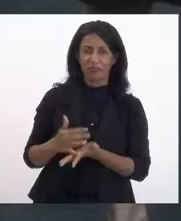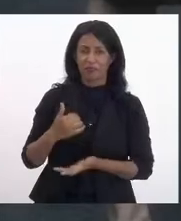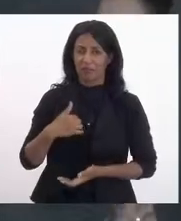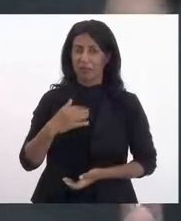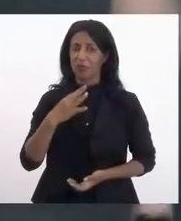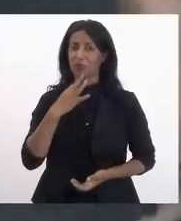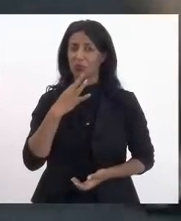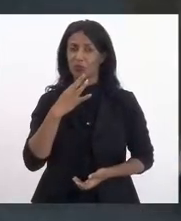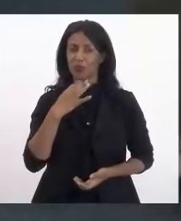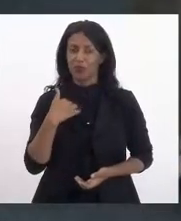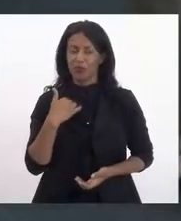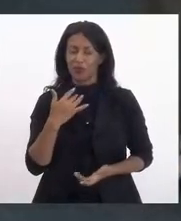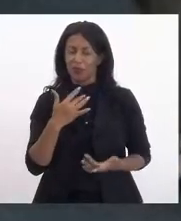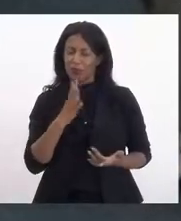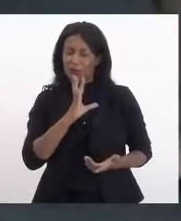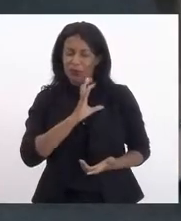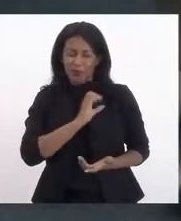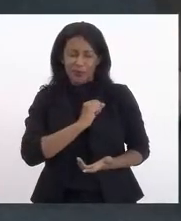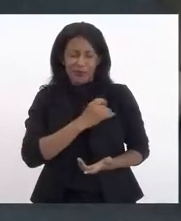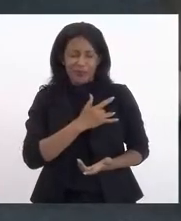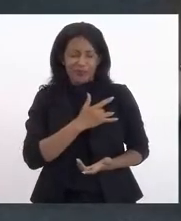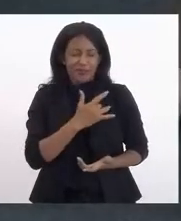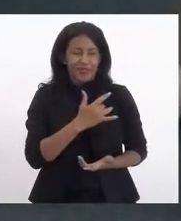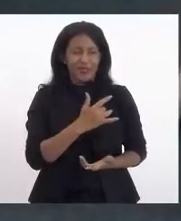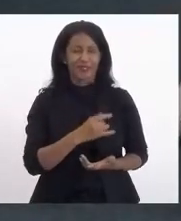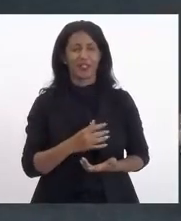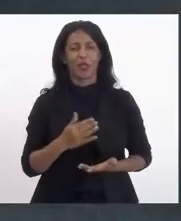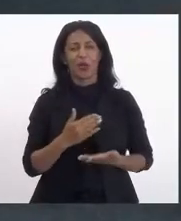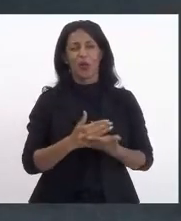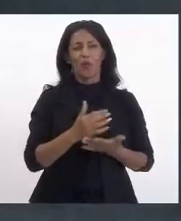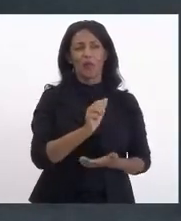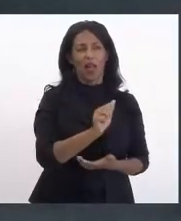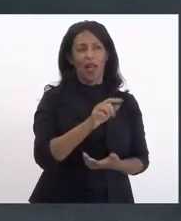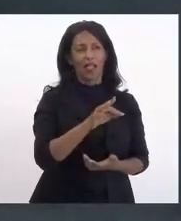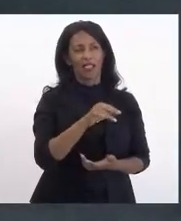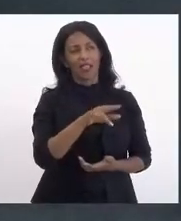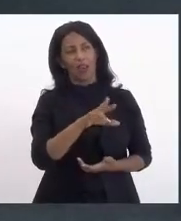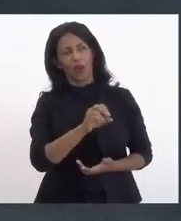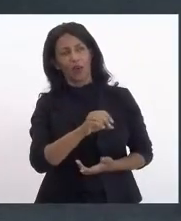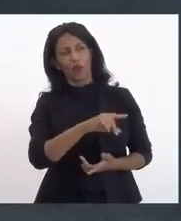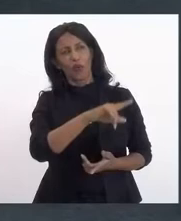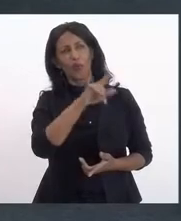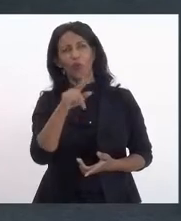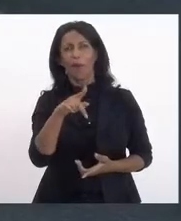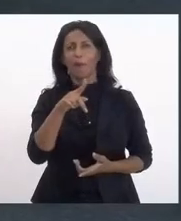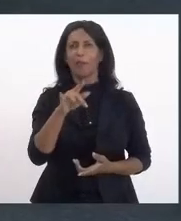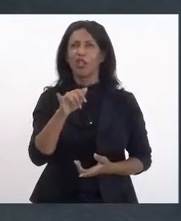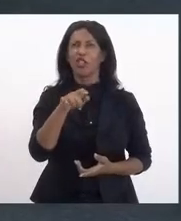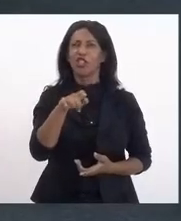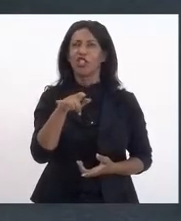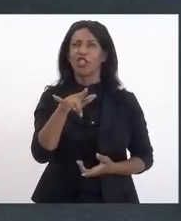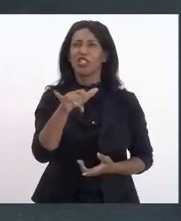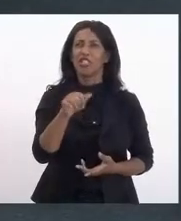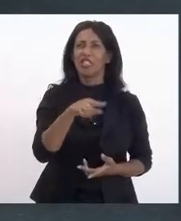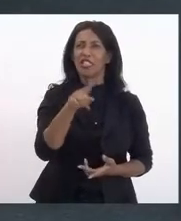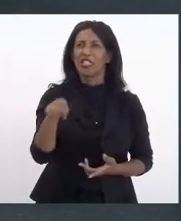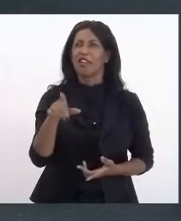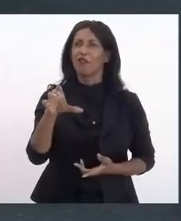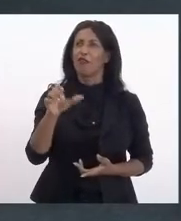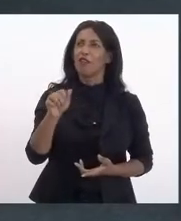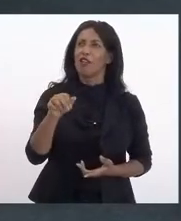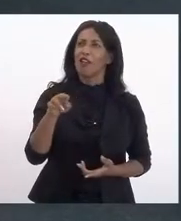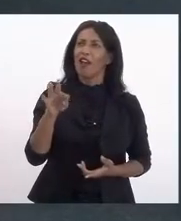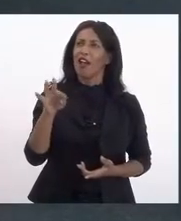de samba, que eu sou apaixonado. Comecei com Ataúfo Alves, fui a Pixinguinha, fui a